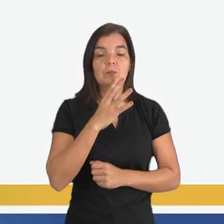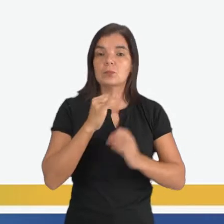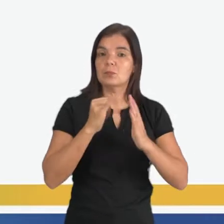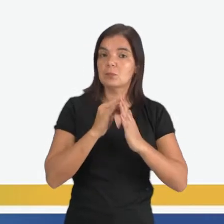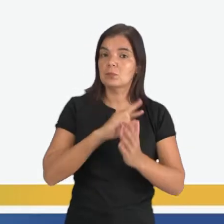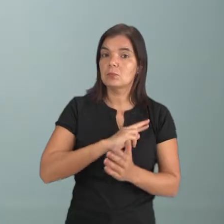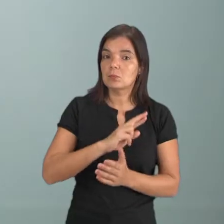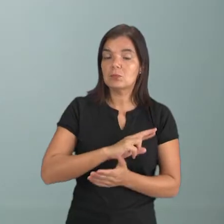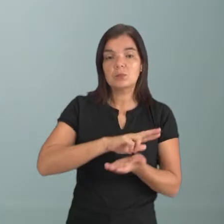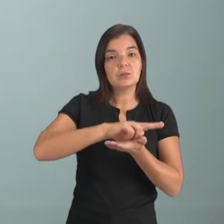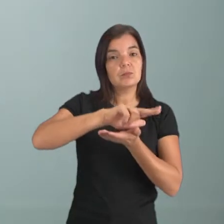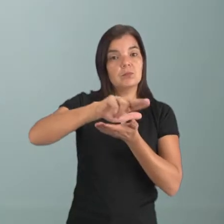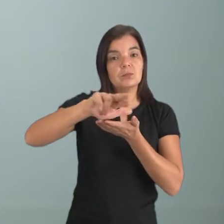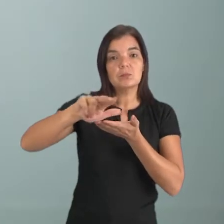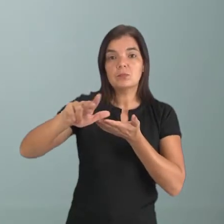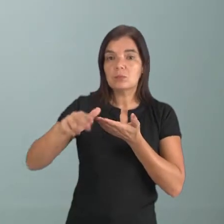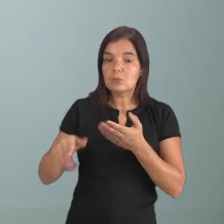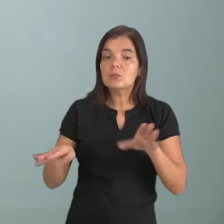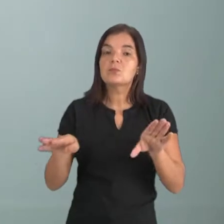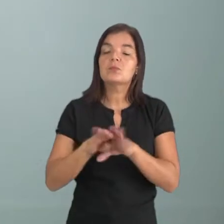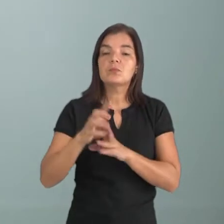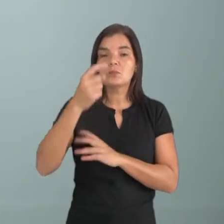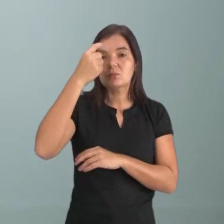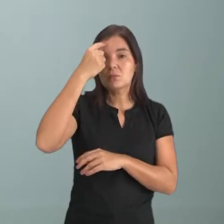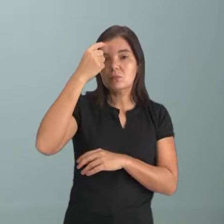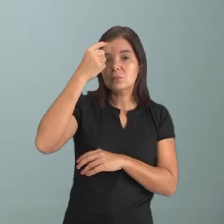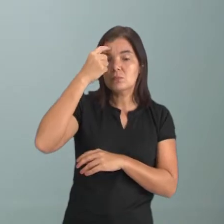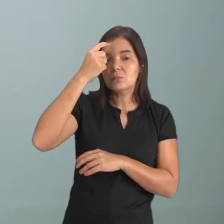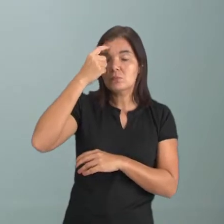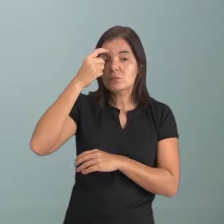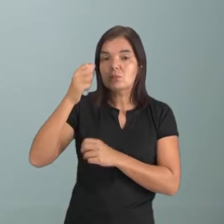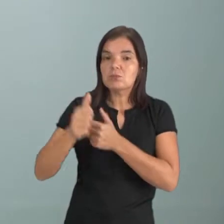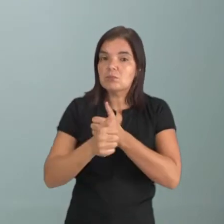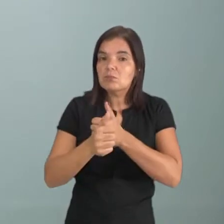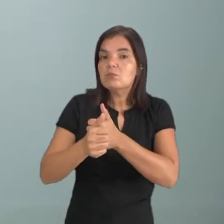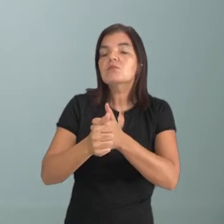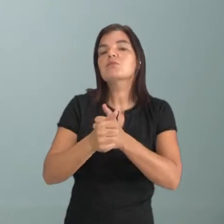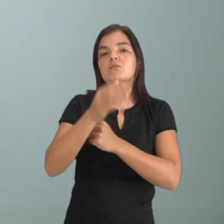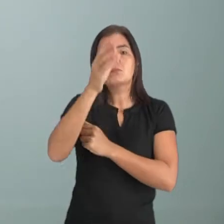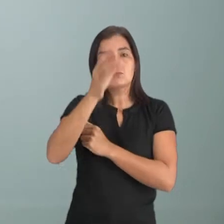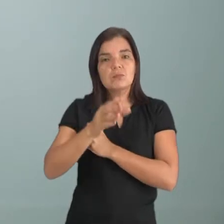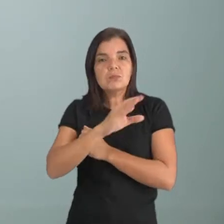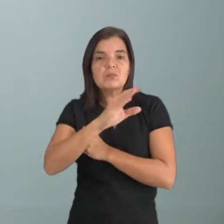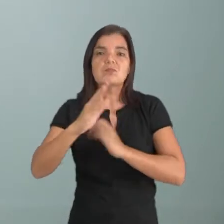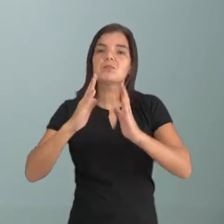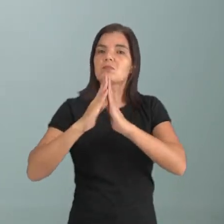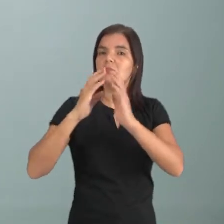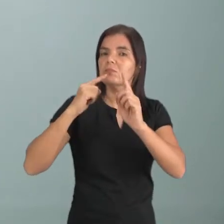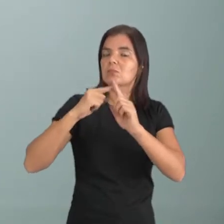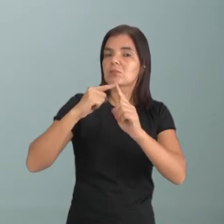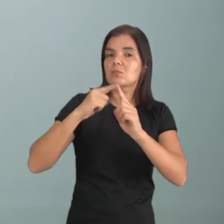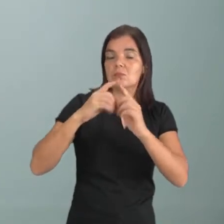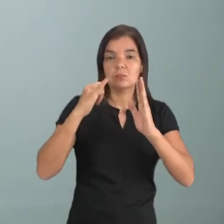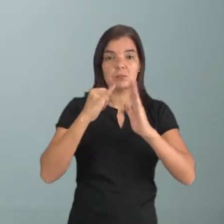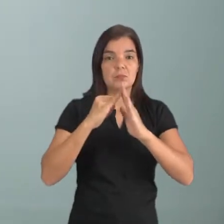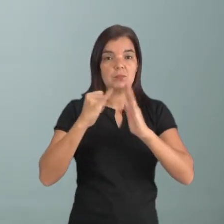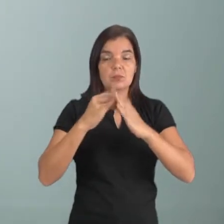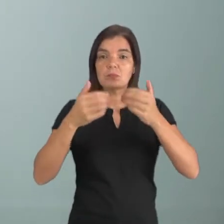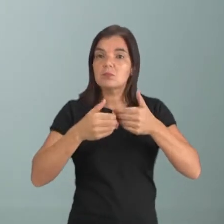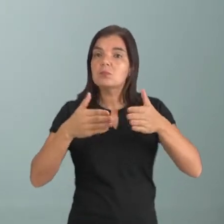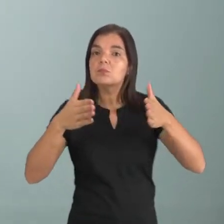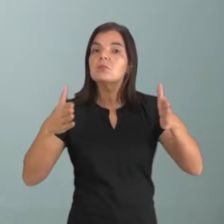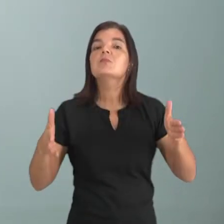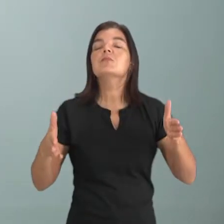instituições são várias, né? São vários pensamentos, segmentos, igrejas, instituições que são